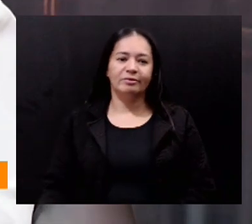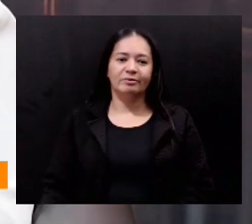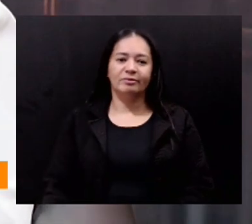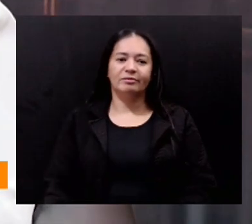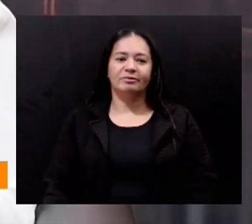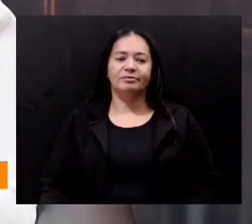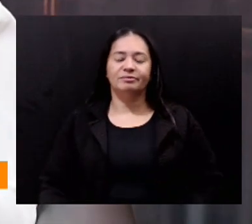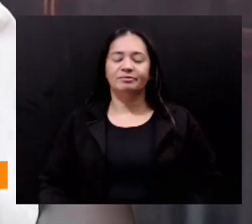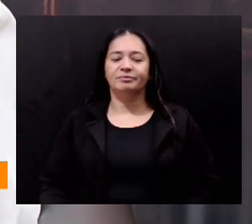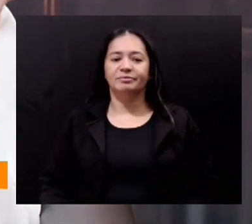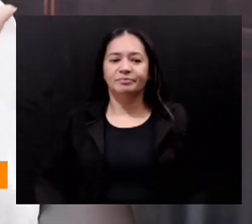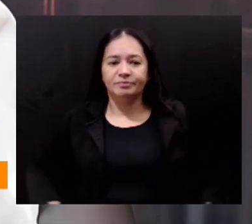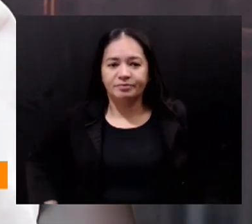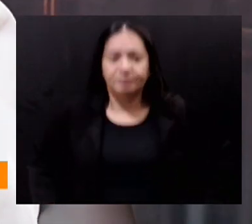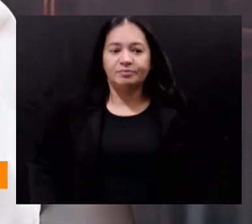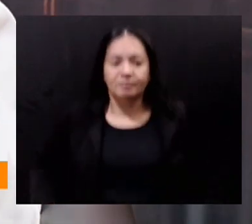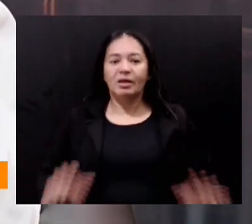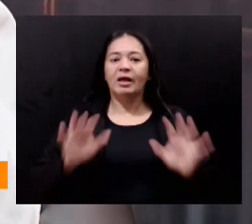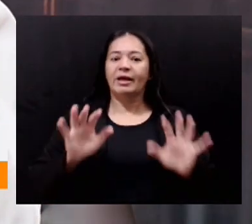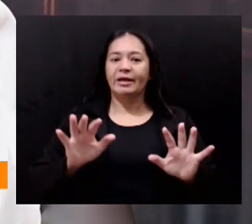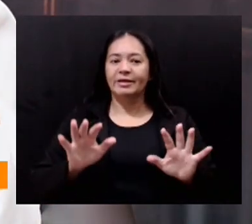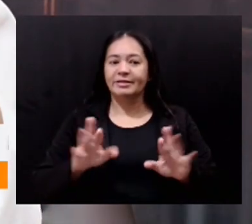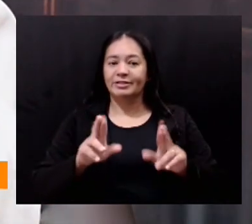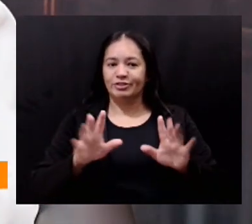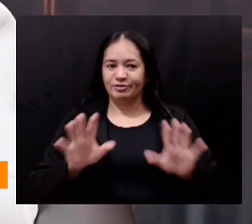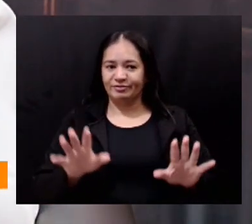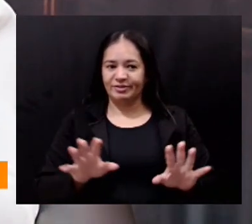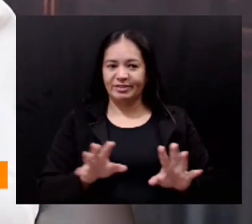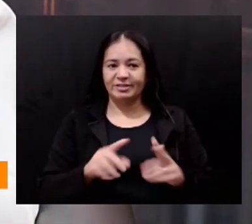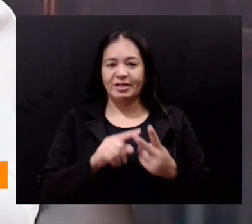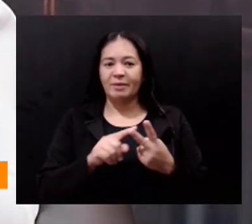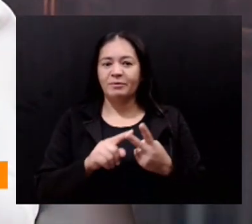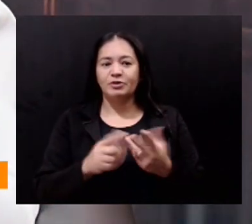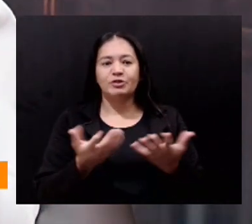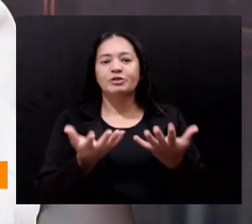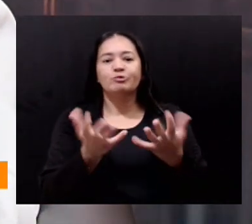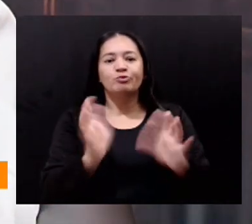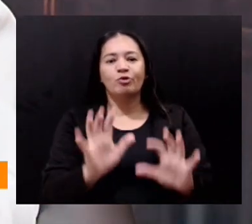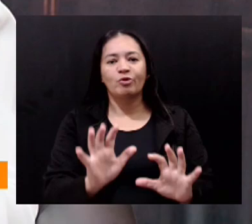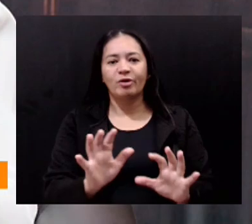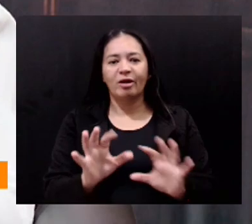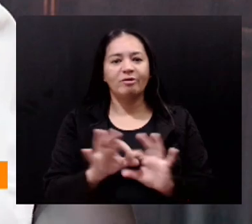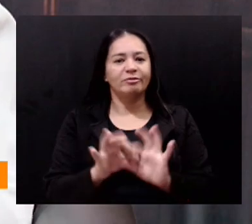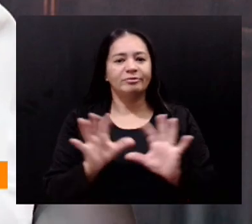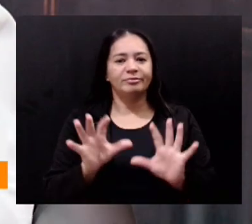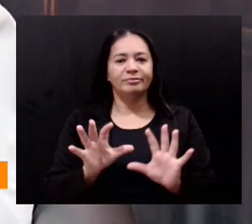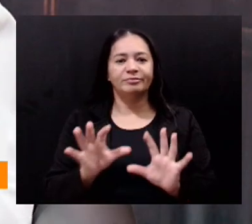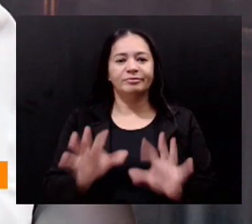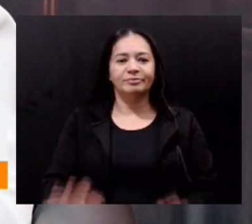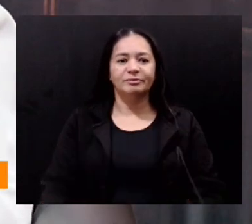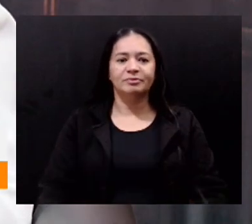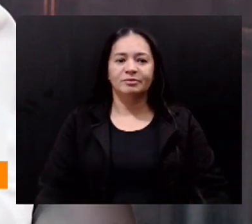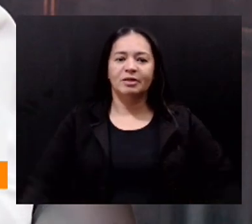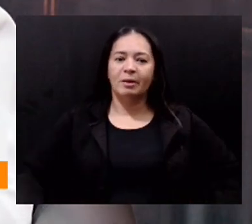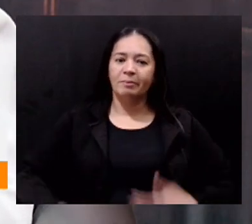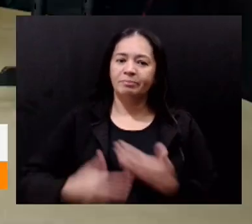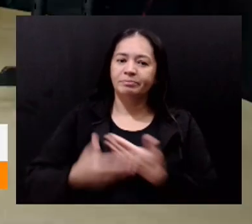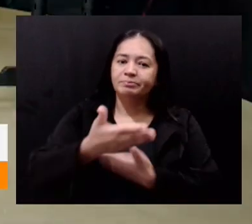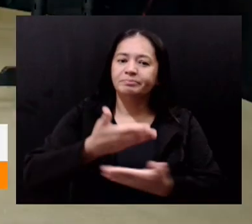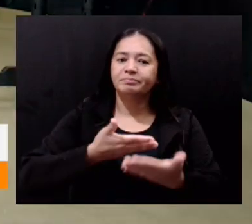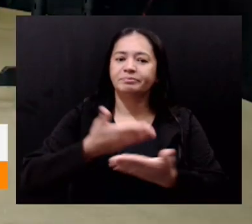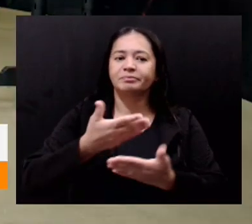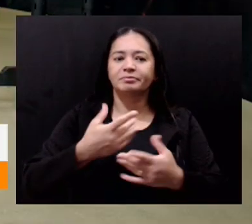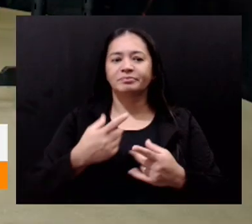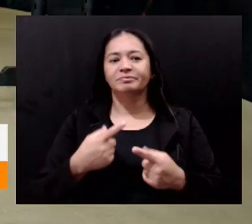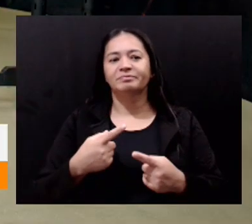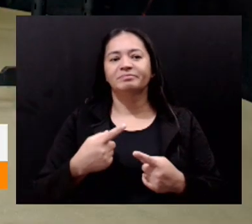é essa, da pessoa não estar aberta, não estar disposta, para essa troca, porque a Acho que até amizade o muito é saber, isso. né, até o